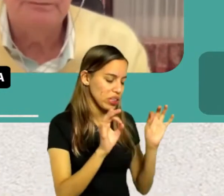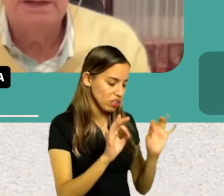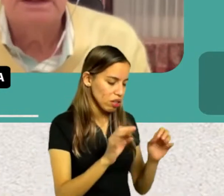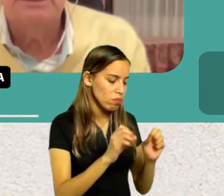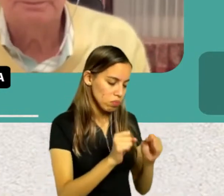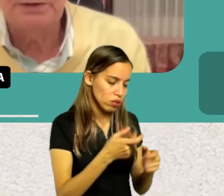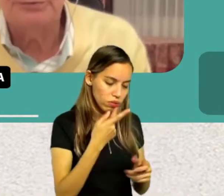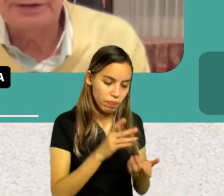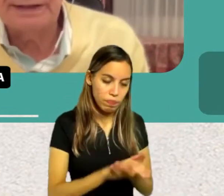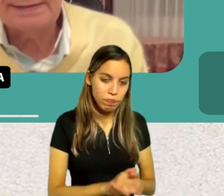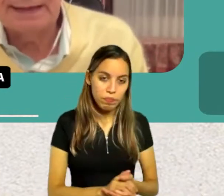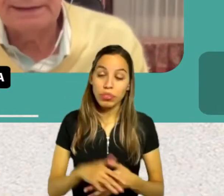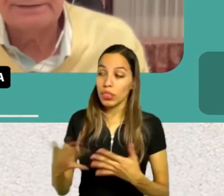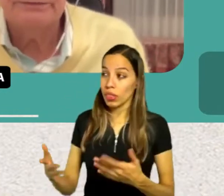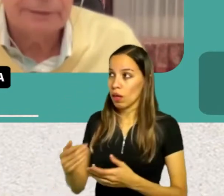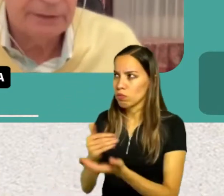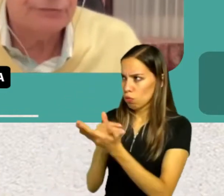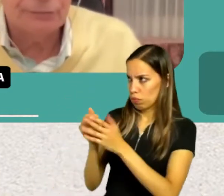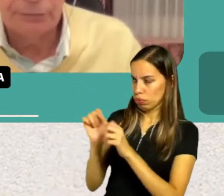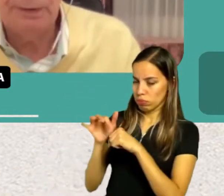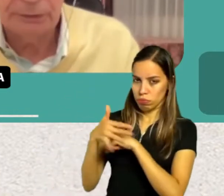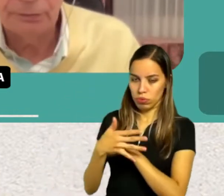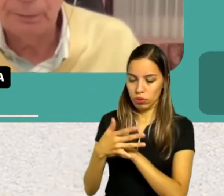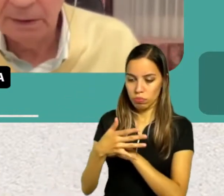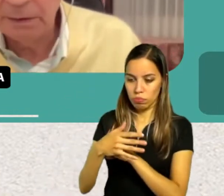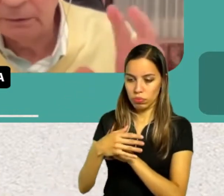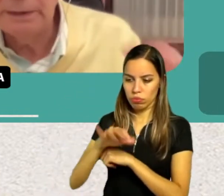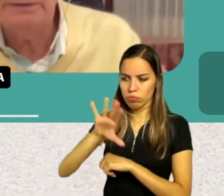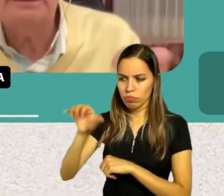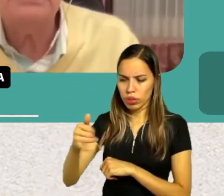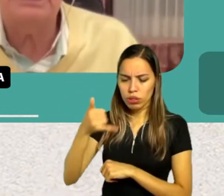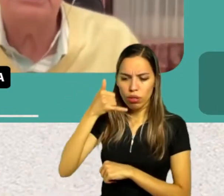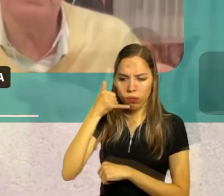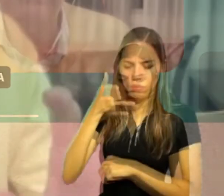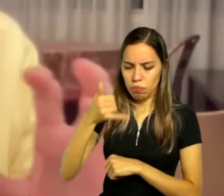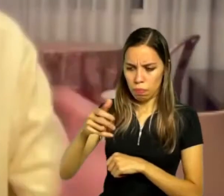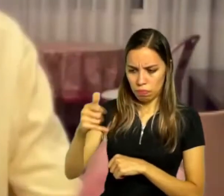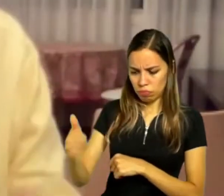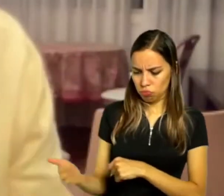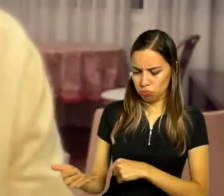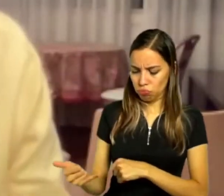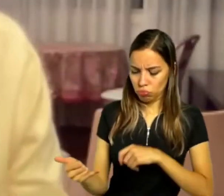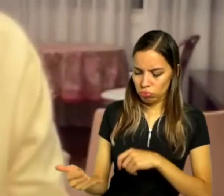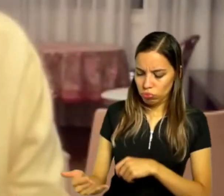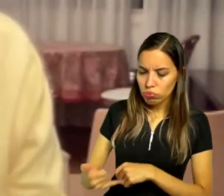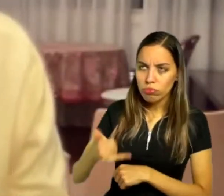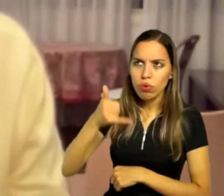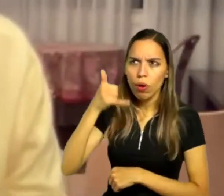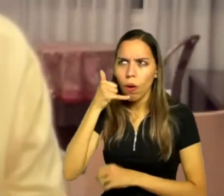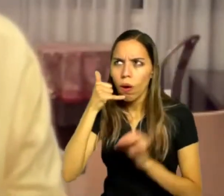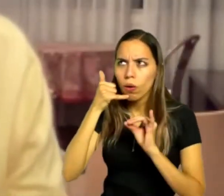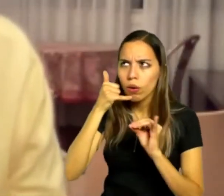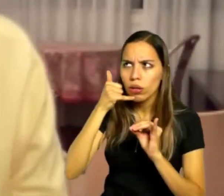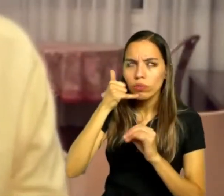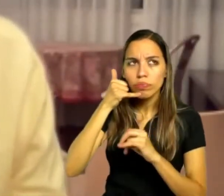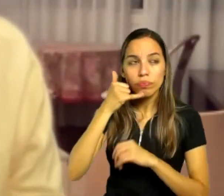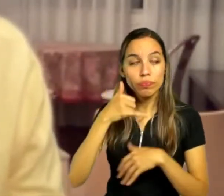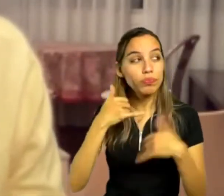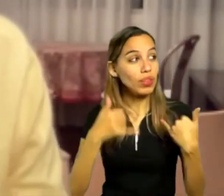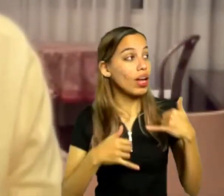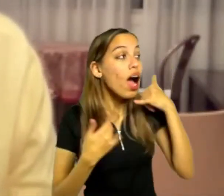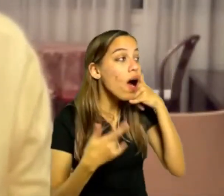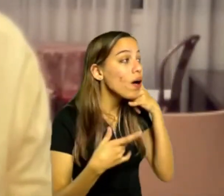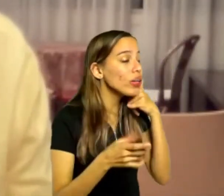epidemia, do Pedro Moreira Sassi. Drauzio, tudo bem? Tudo bem? Olha, é o seguinte, o Banco Itaú está fazendo uma